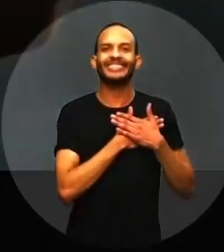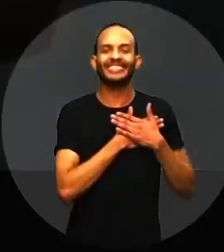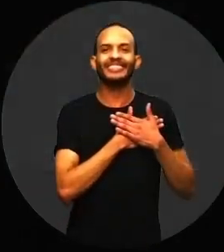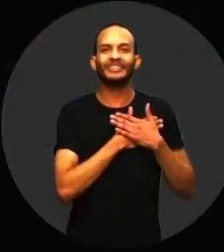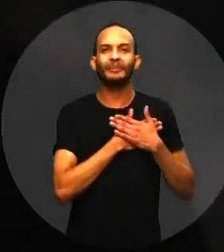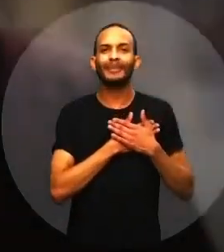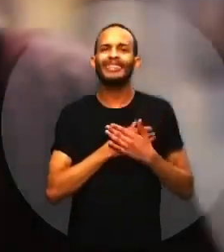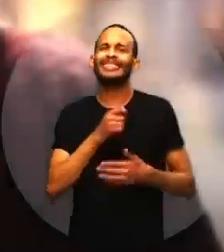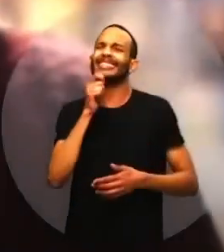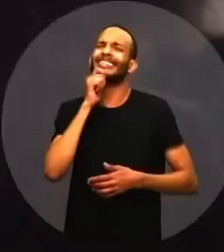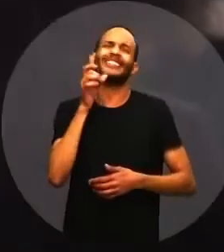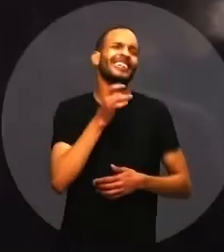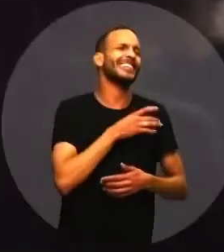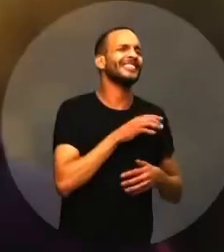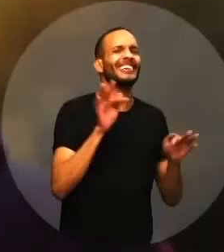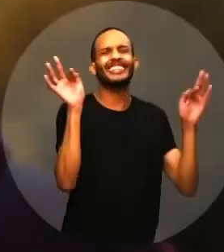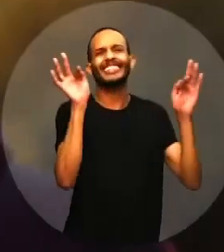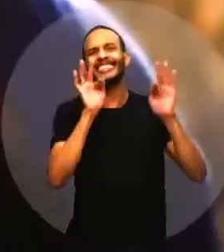amor